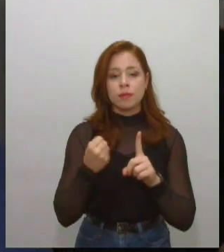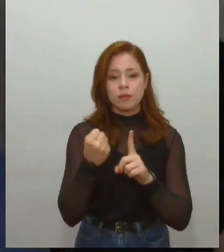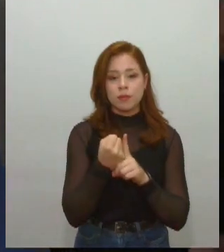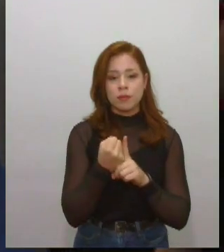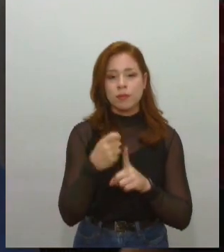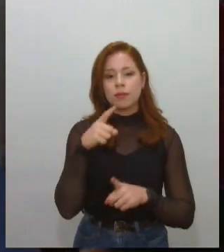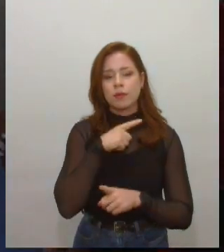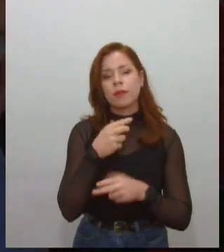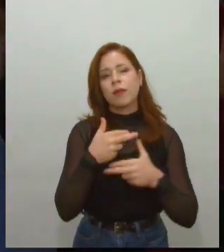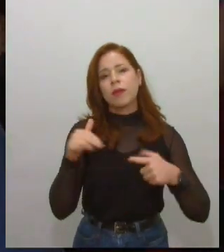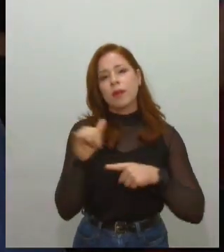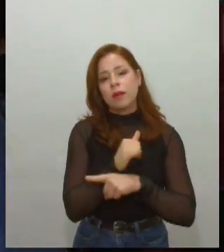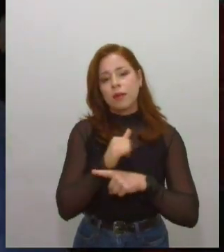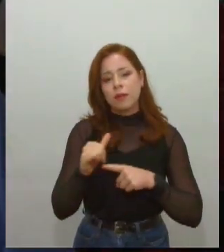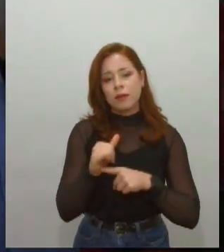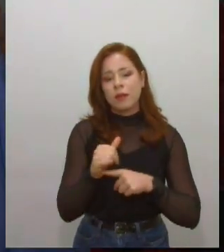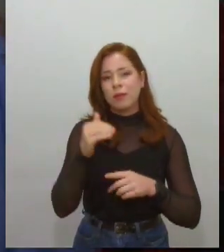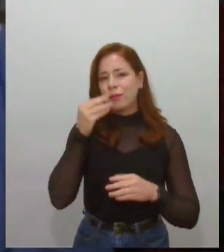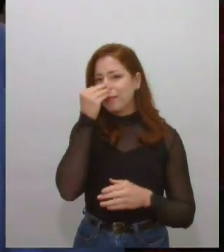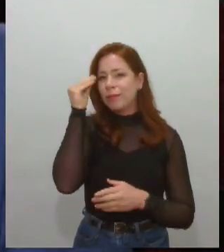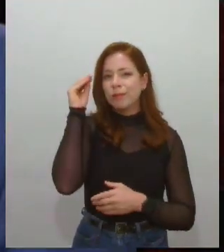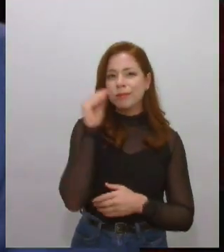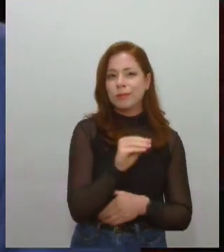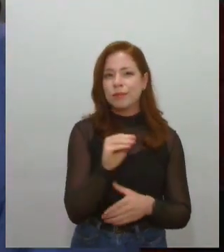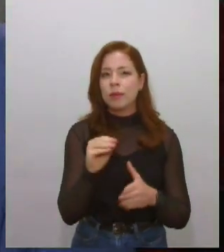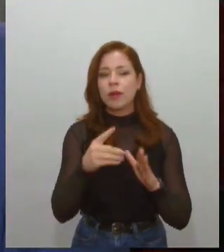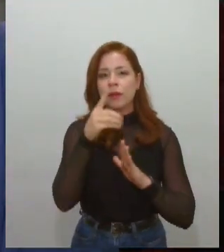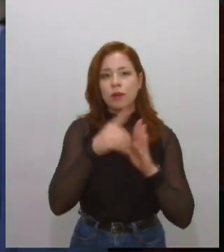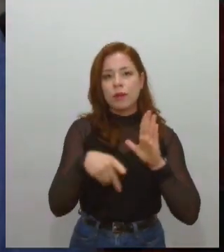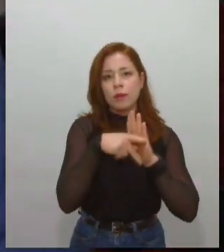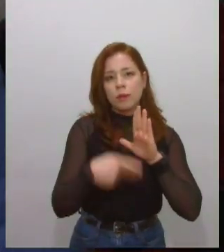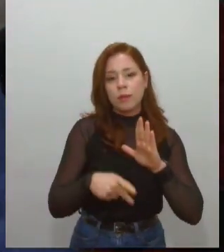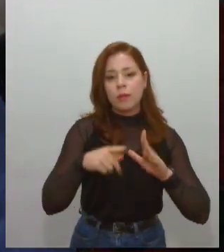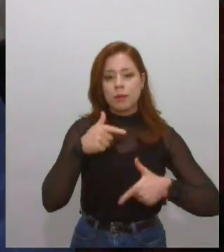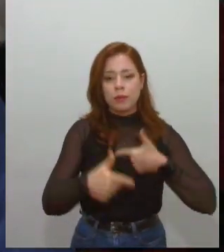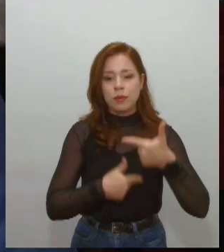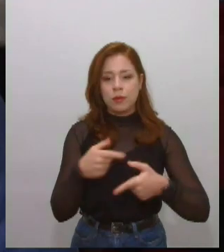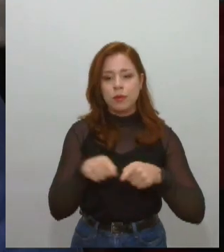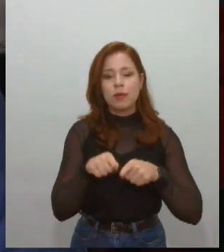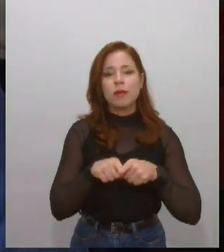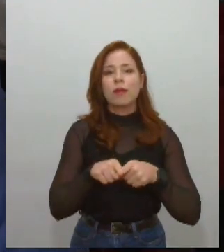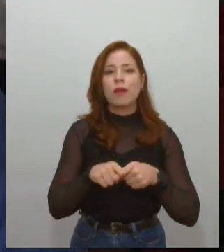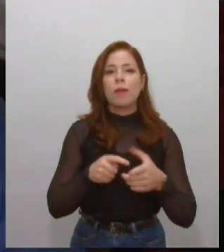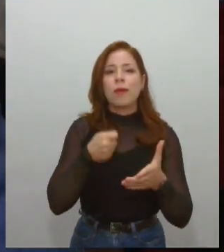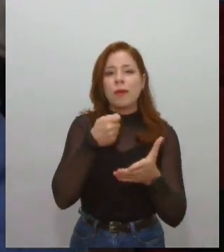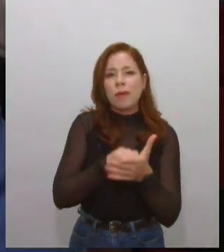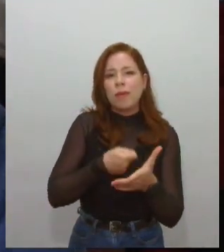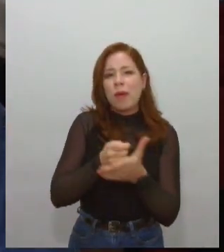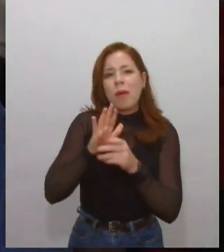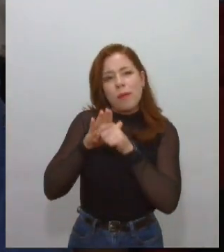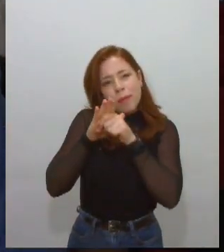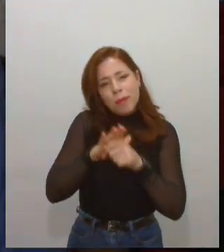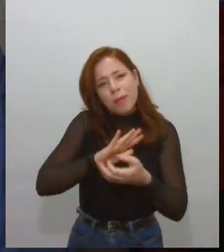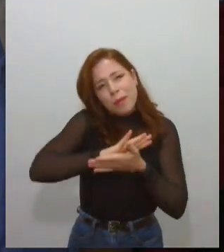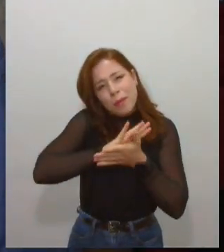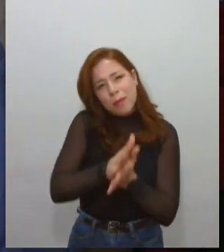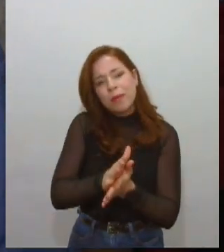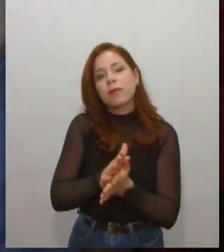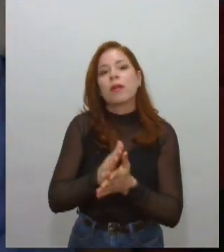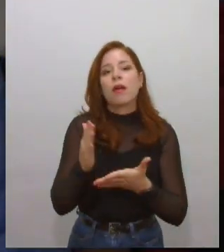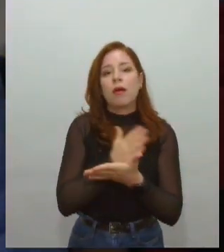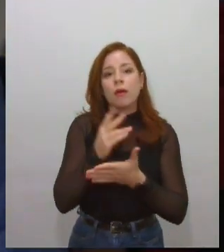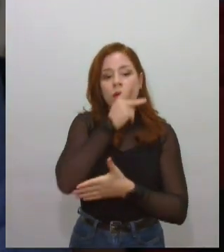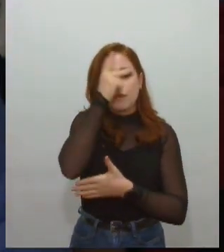de violações do direito trabalhista, da exploração de pessoas, apesar de pouco difundidas, e que foram normalizadas